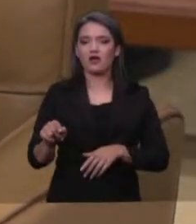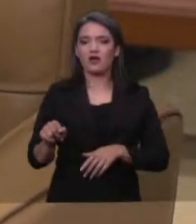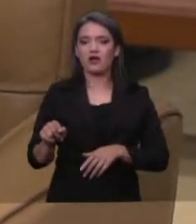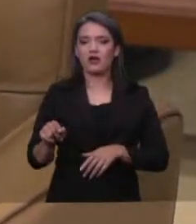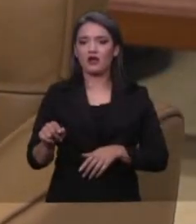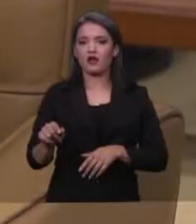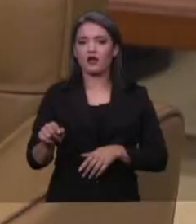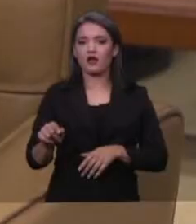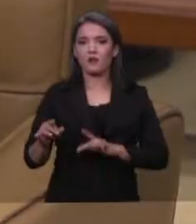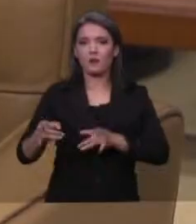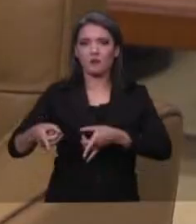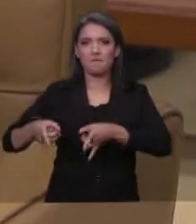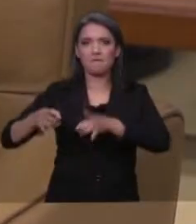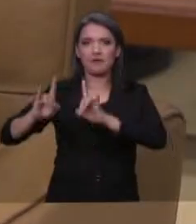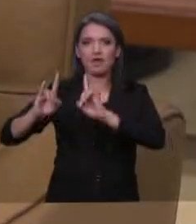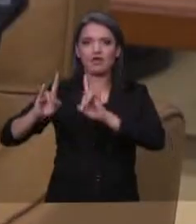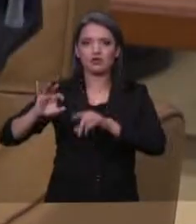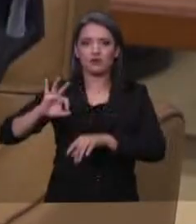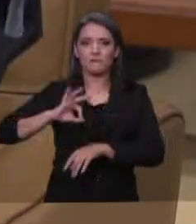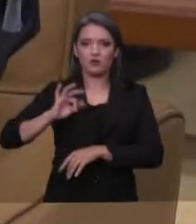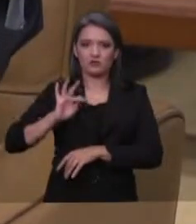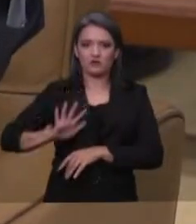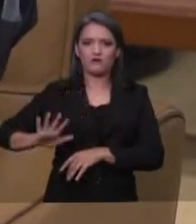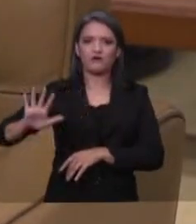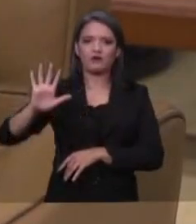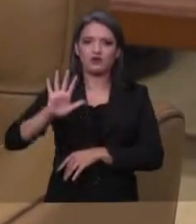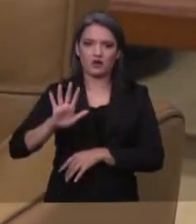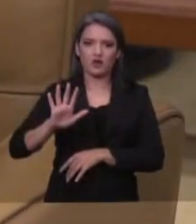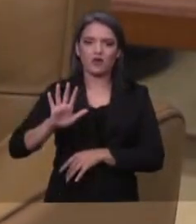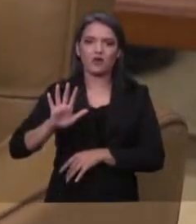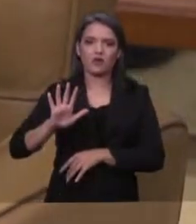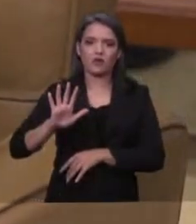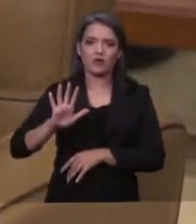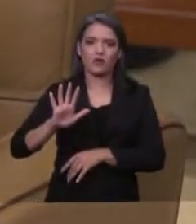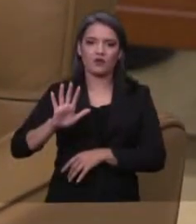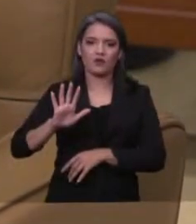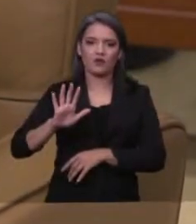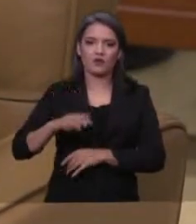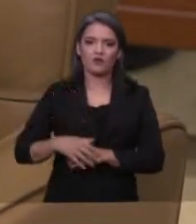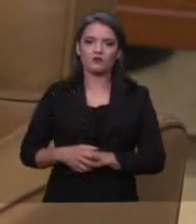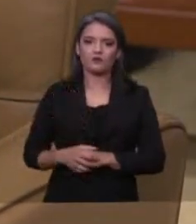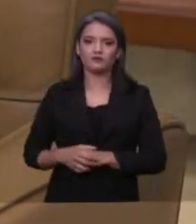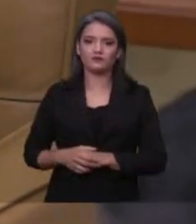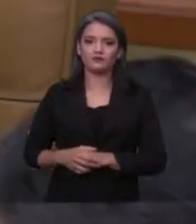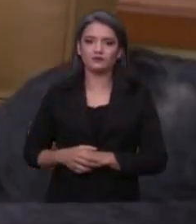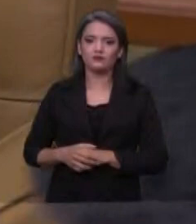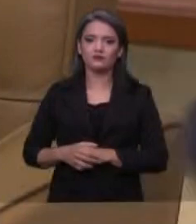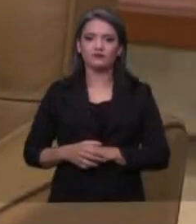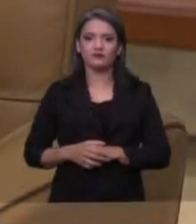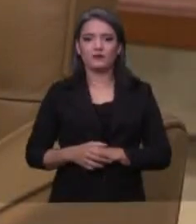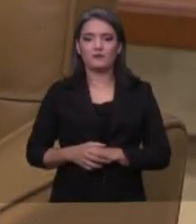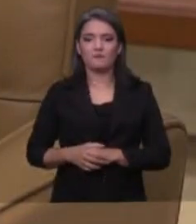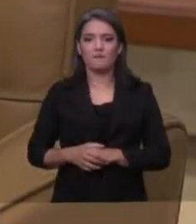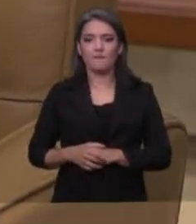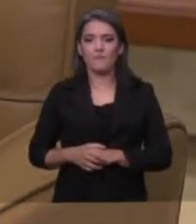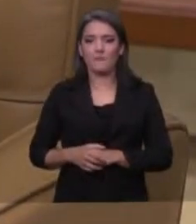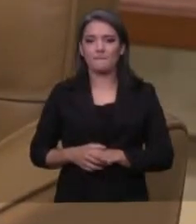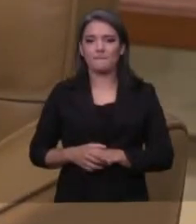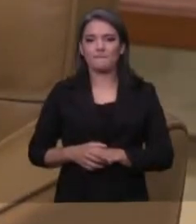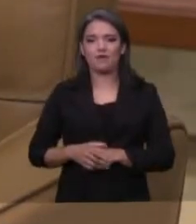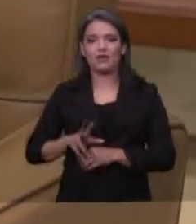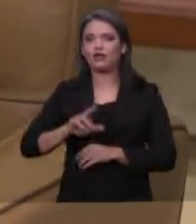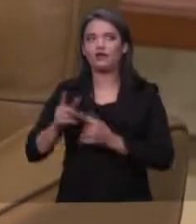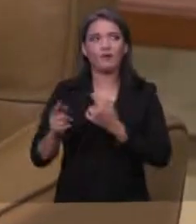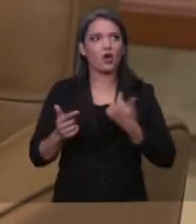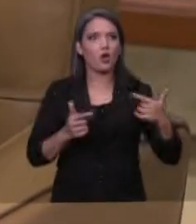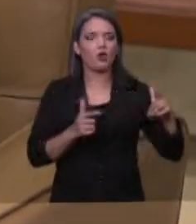essa superintendência, ao contrário de ser levado lá para o extremo da Asa Sul, para